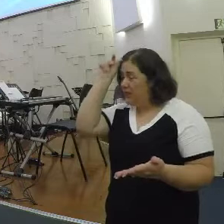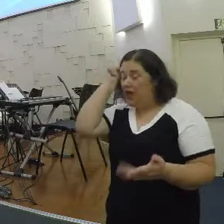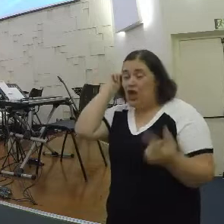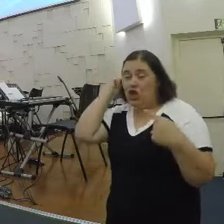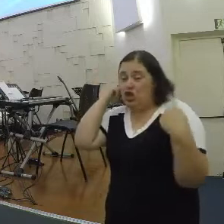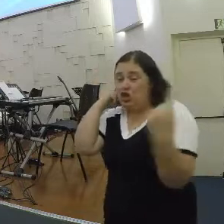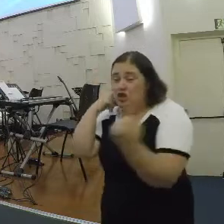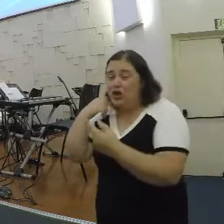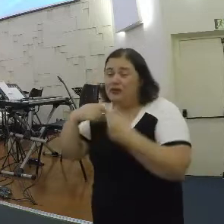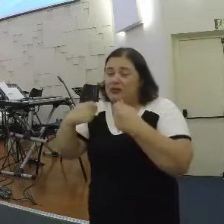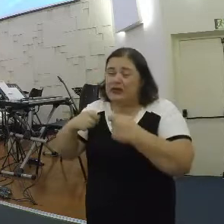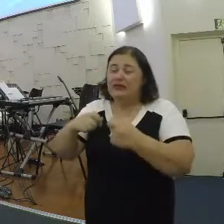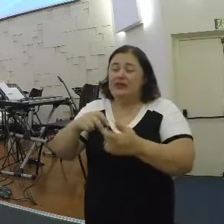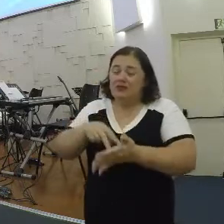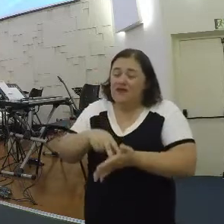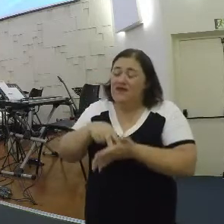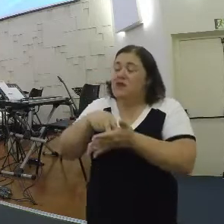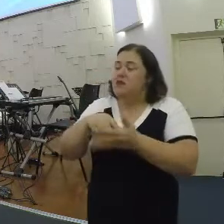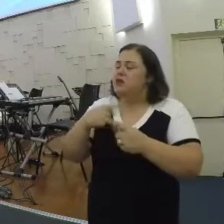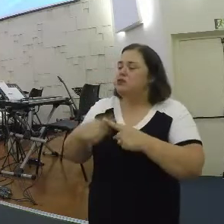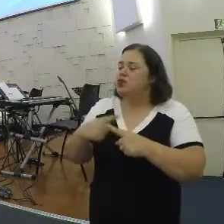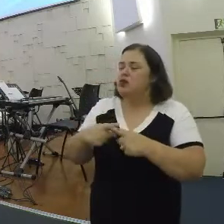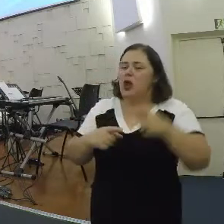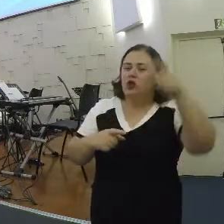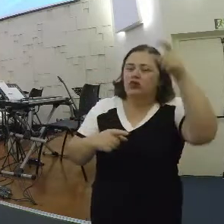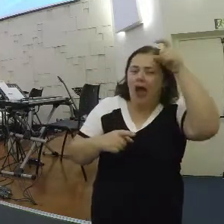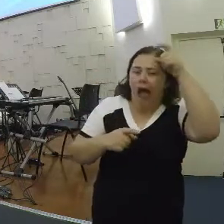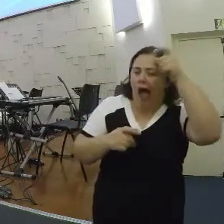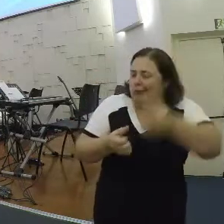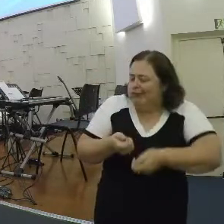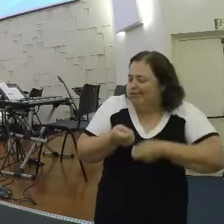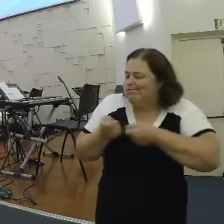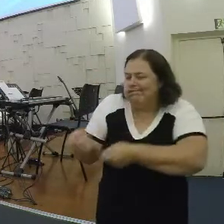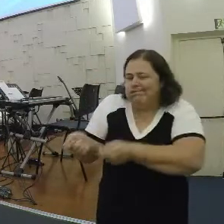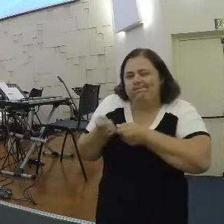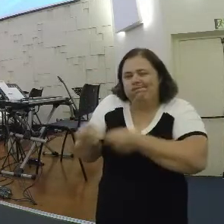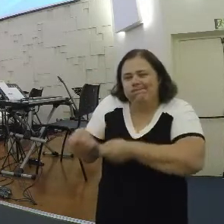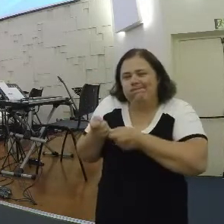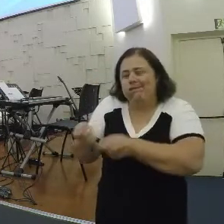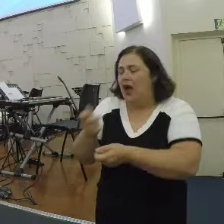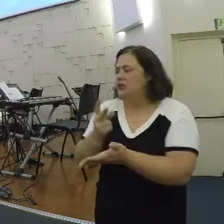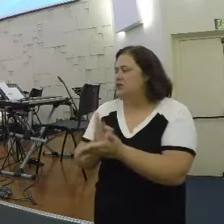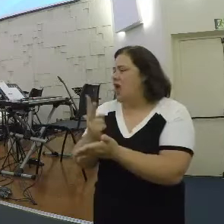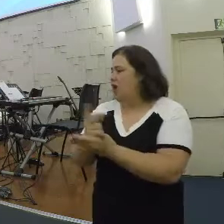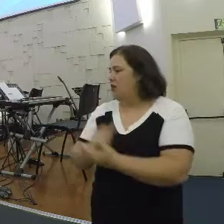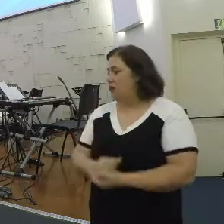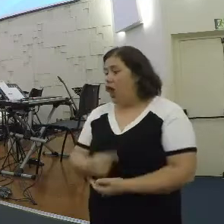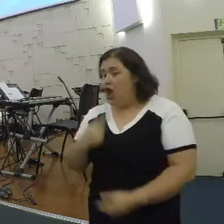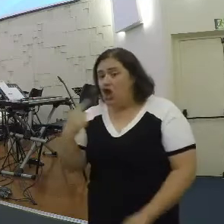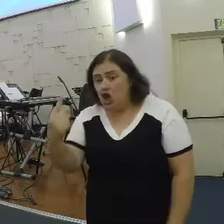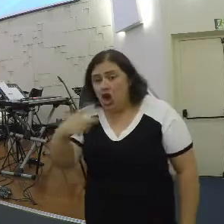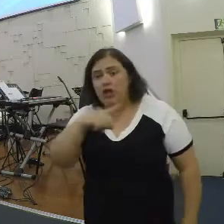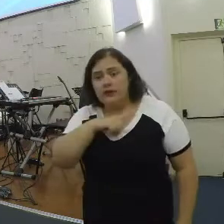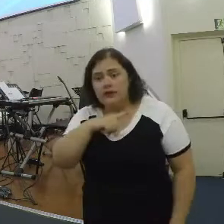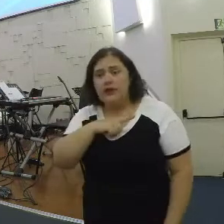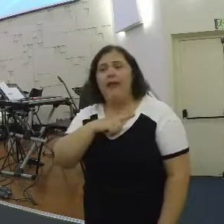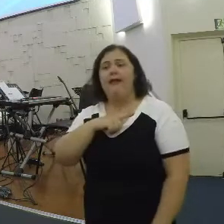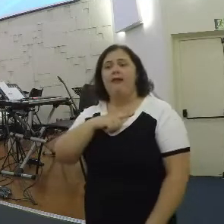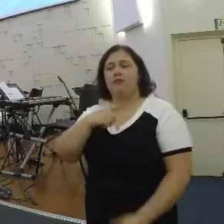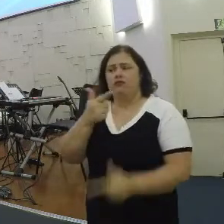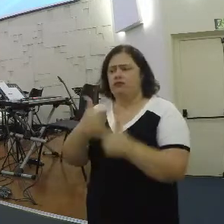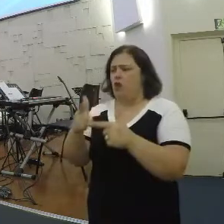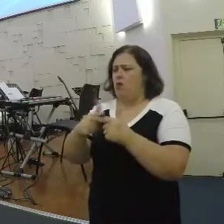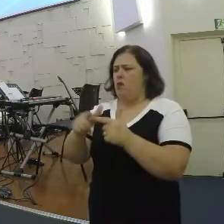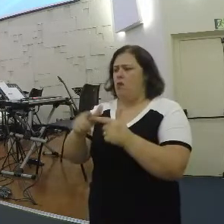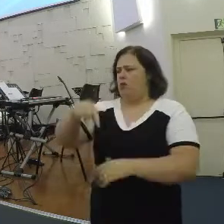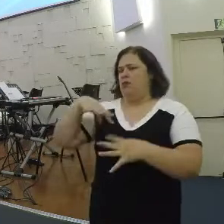é fraca, porque Satanás luta contra nós. Nesse mundo todos nós enfrentaremos provações, e quando as dificuldades